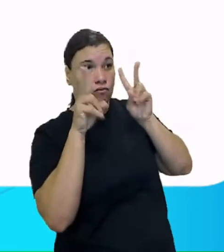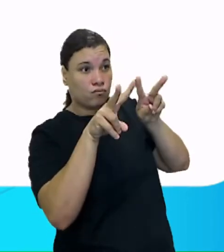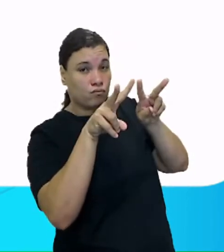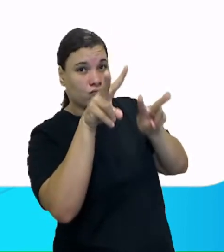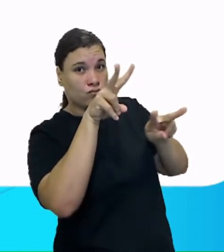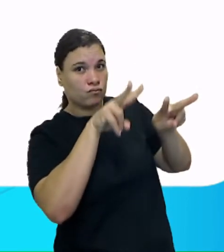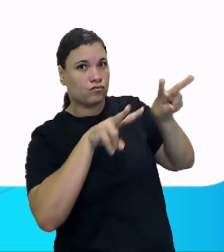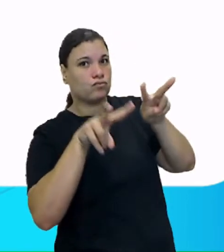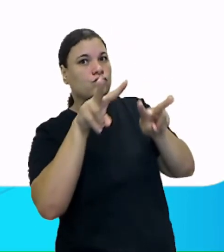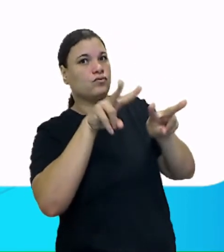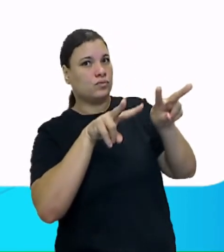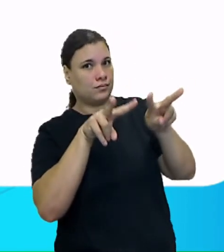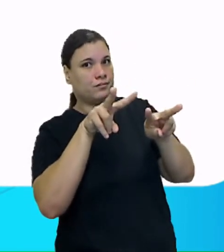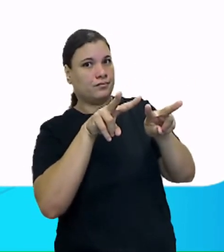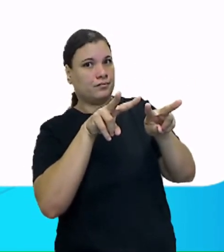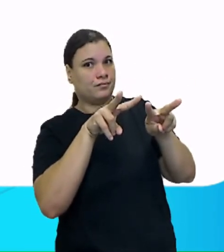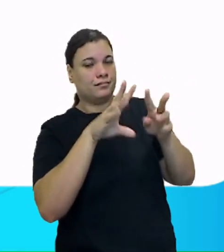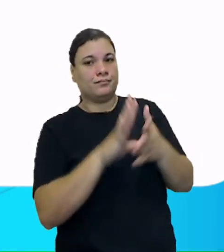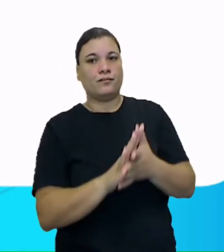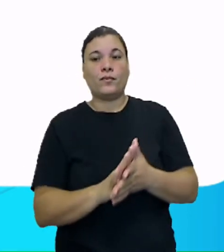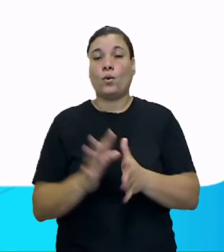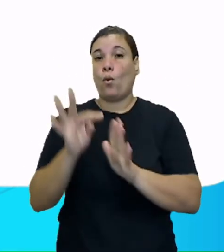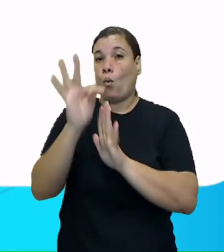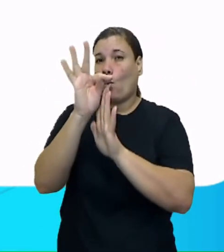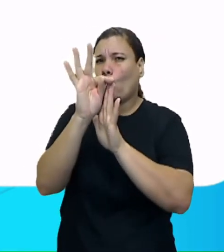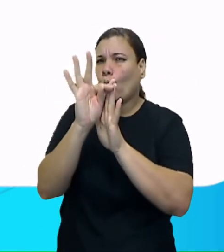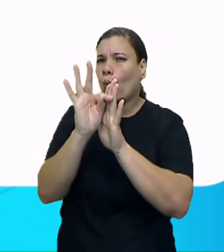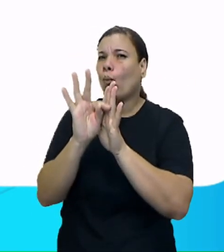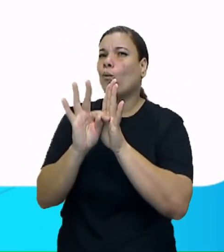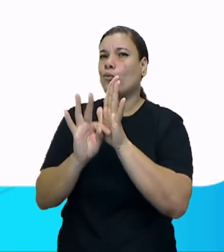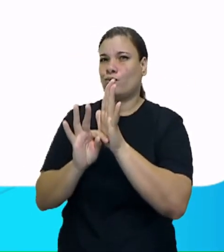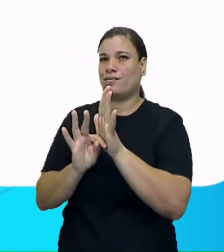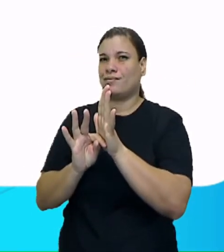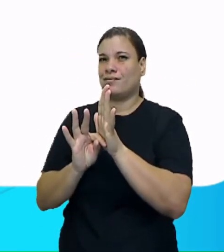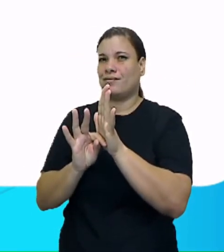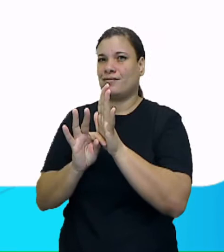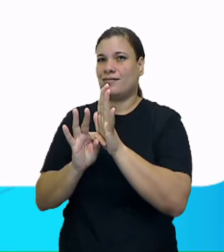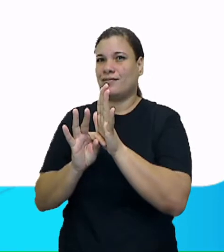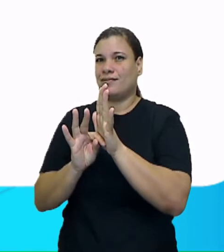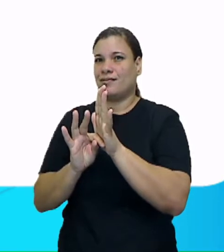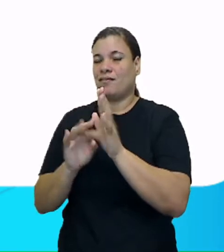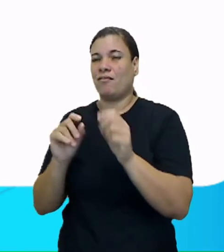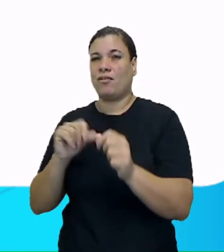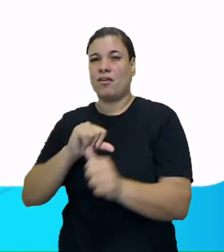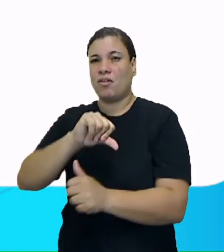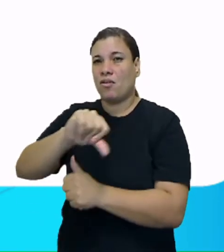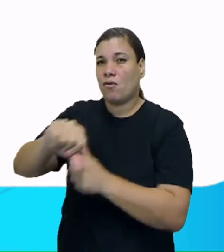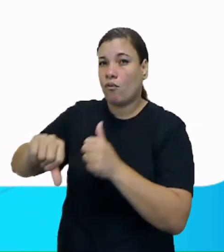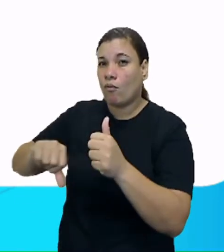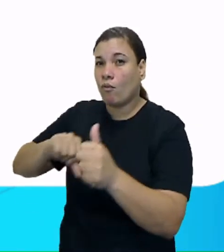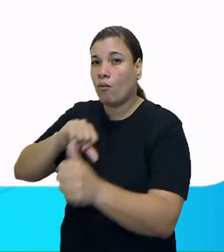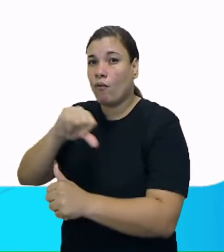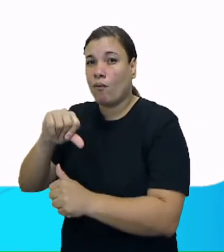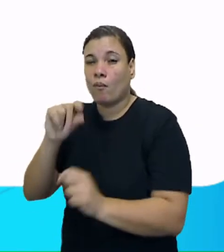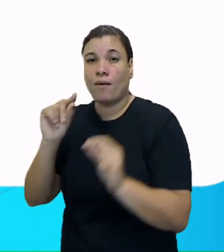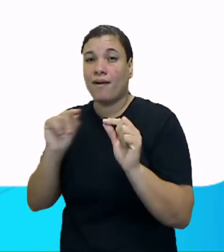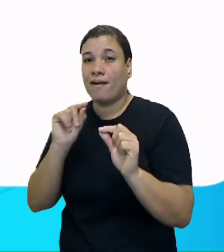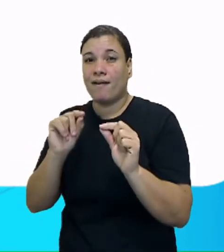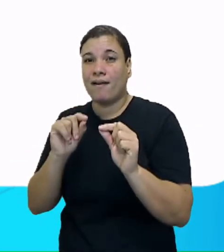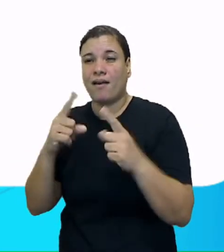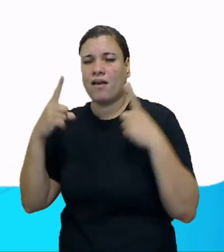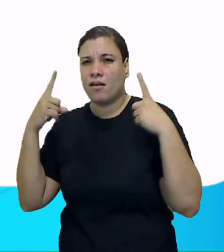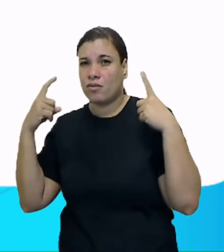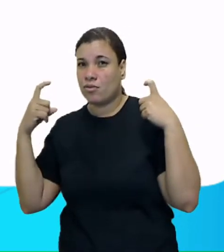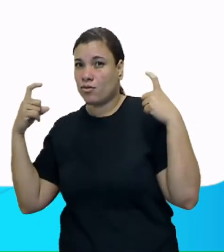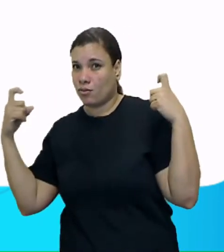textos, automaticamente, fazemos a conversão dele para sons, né? Transformamos os textos em sons.